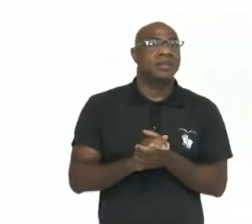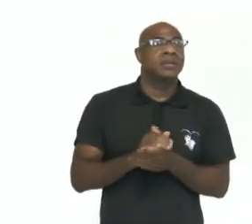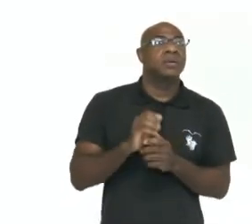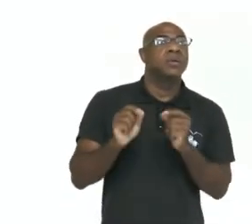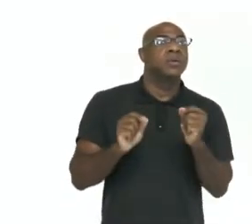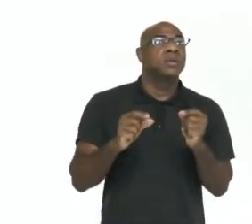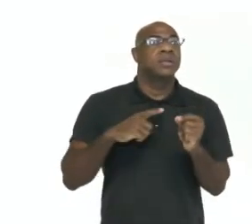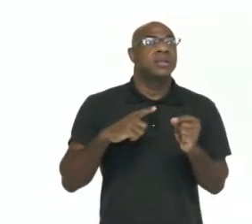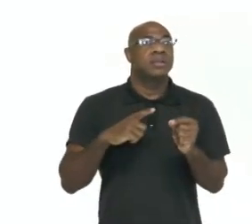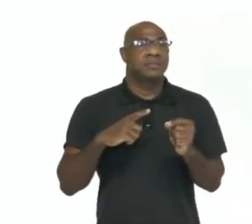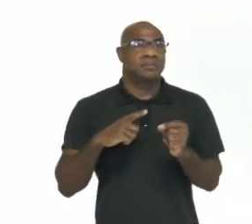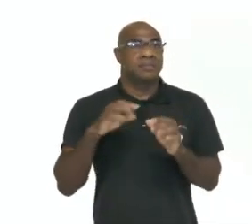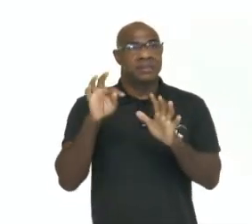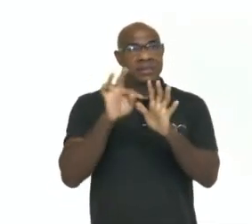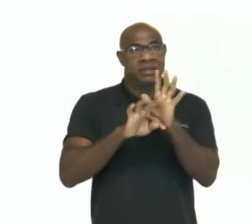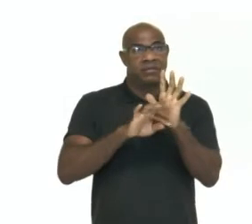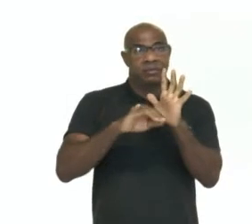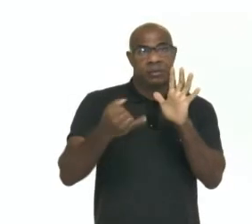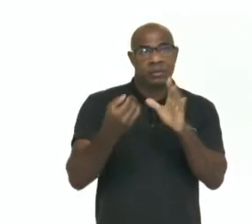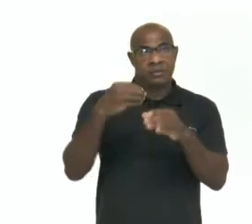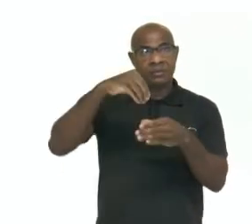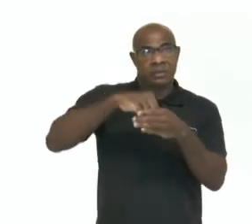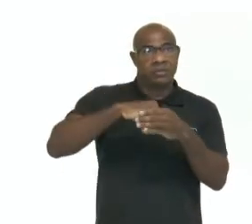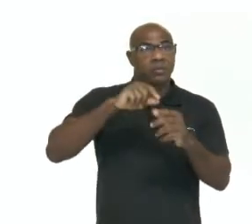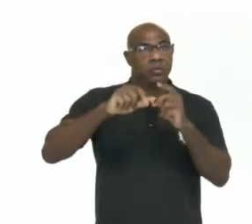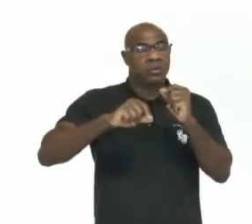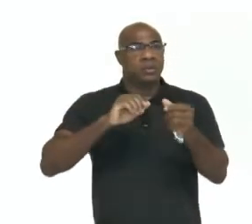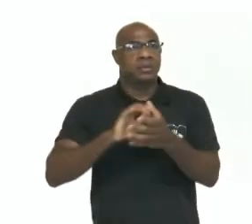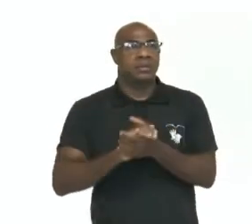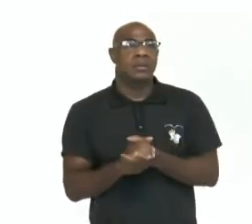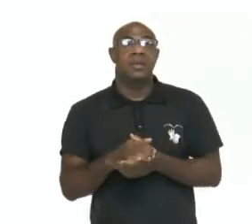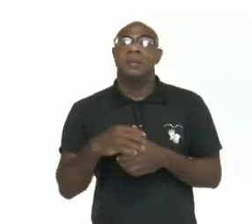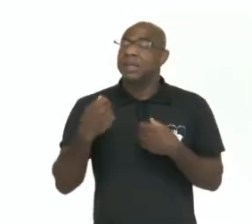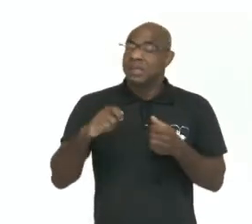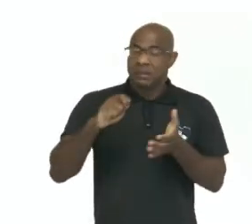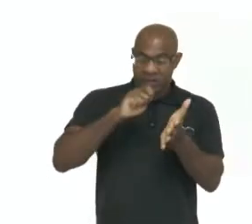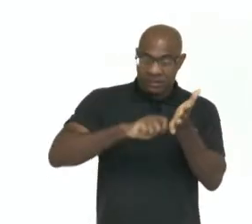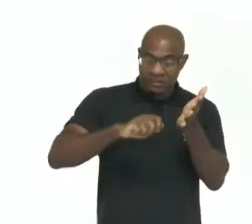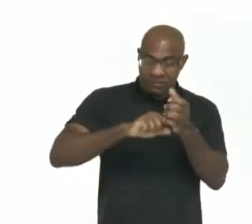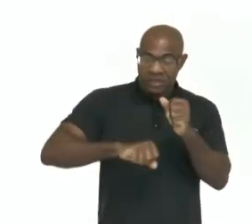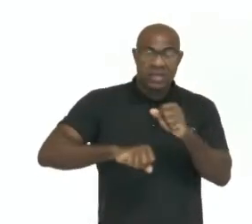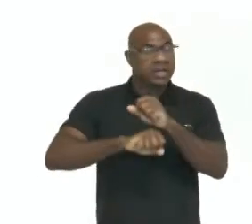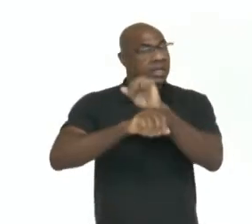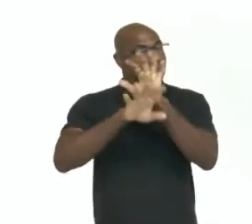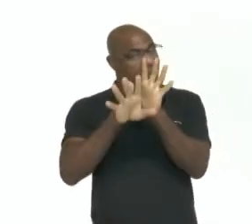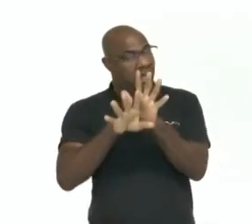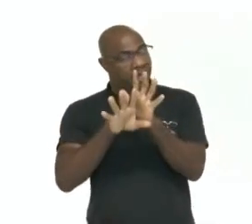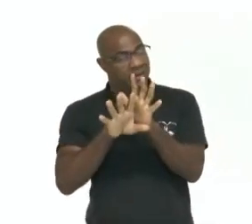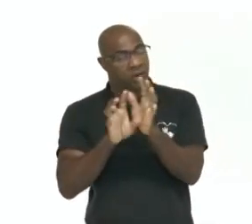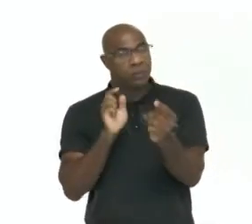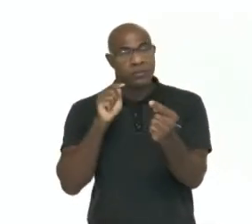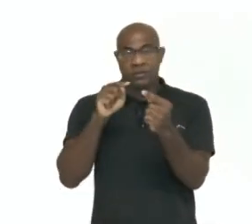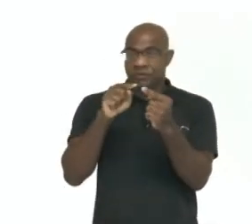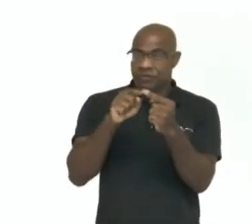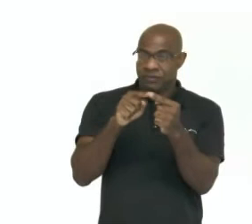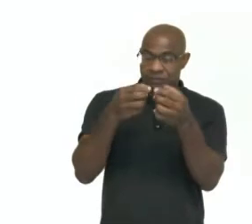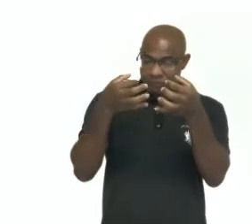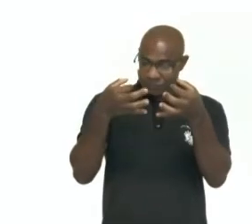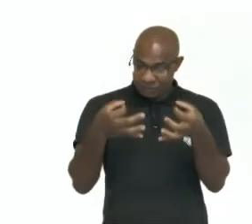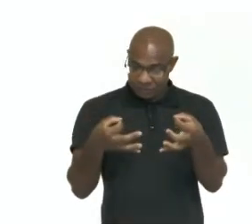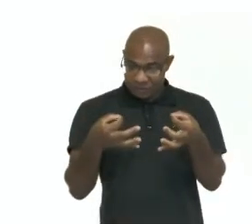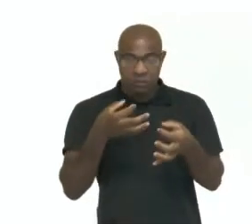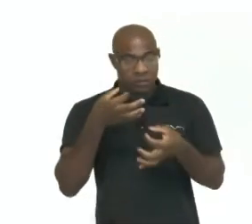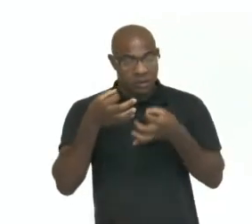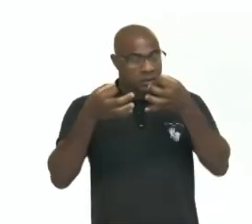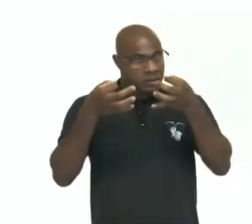que tenha no seu texto? Então é importante que você escreva de forma clara, simples, objetiva e concisa. Também